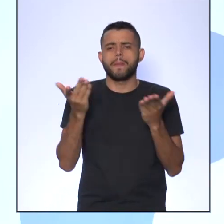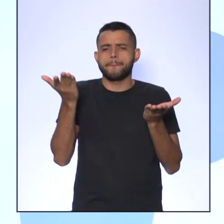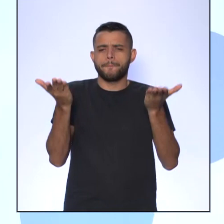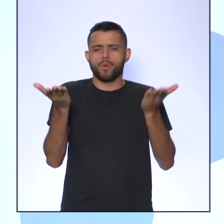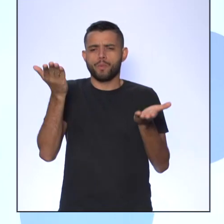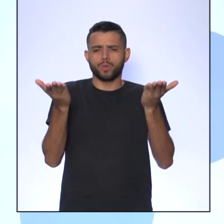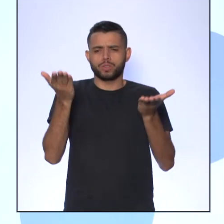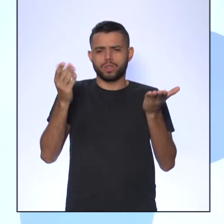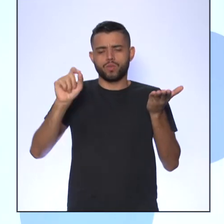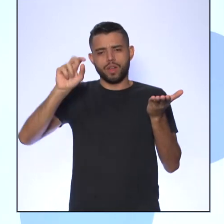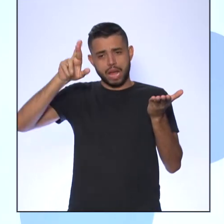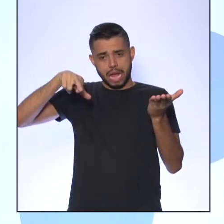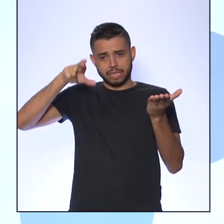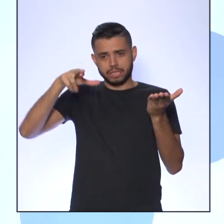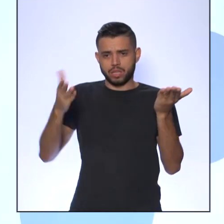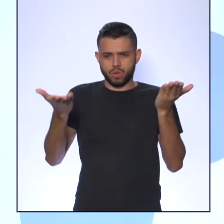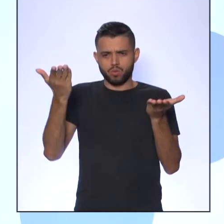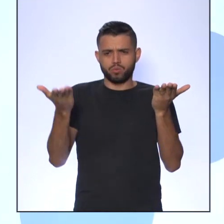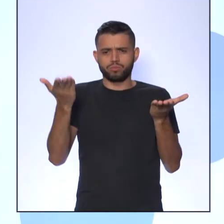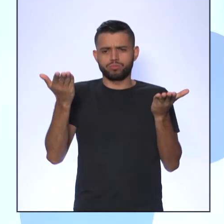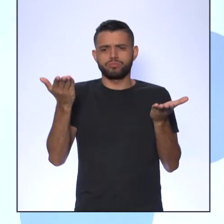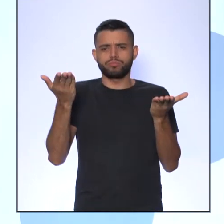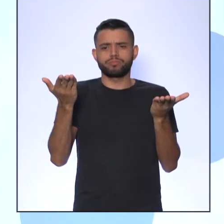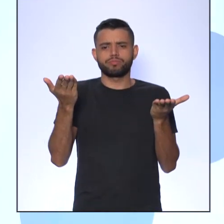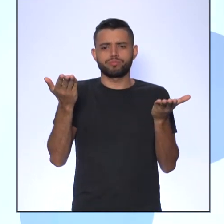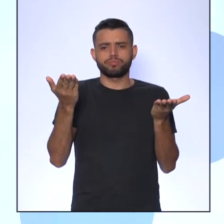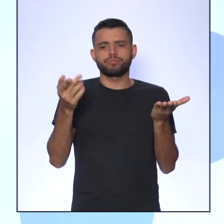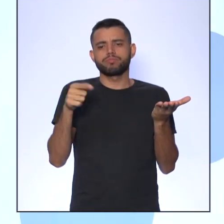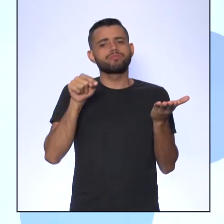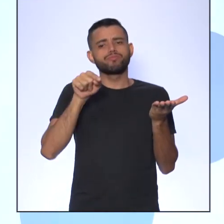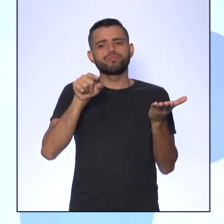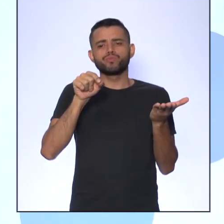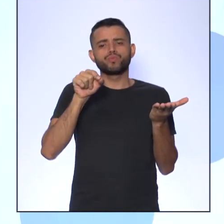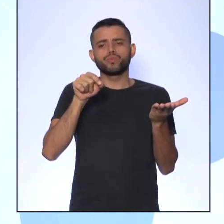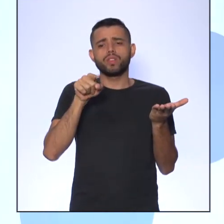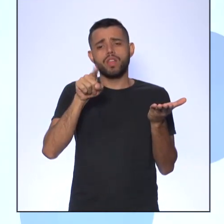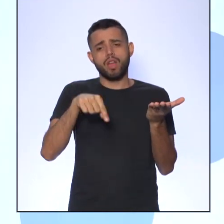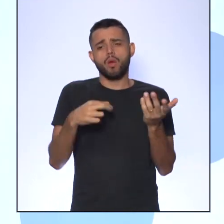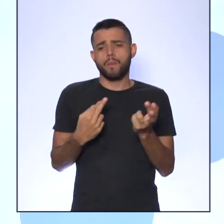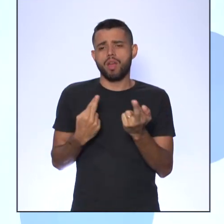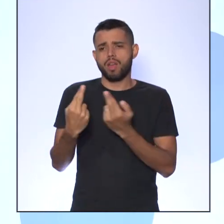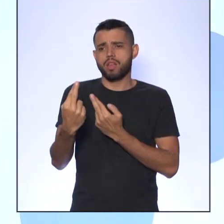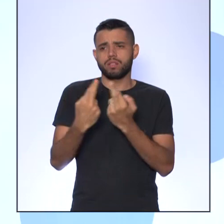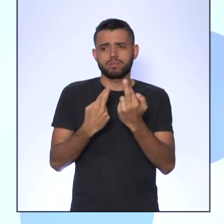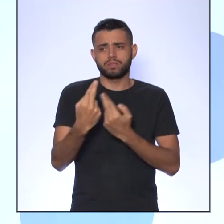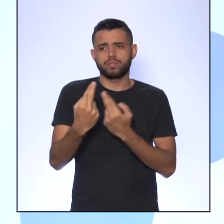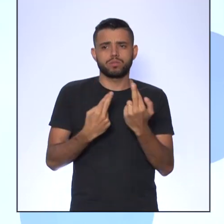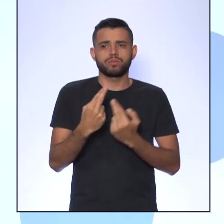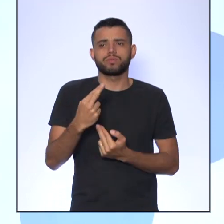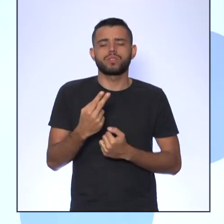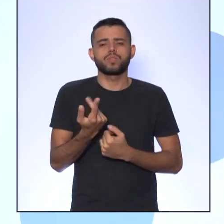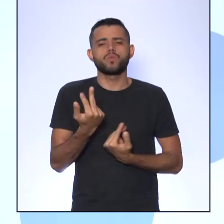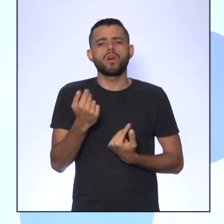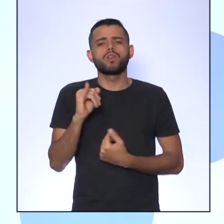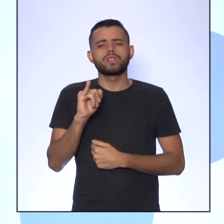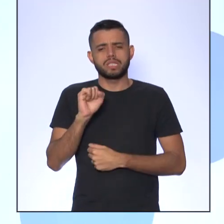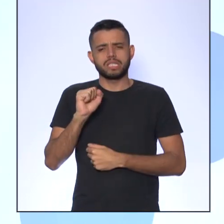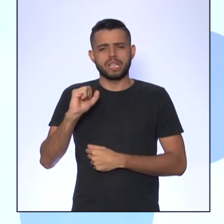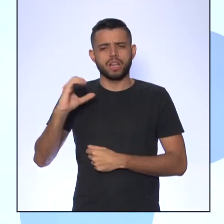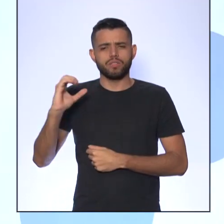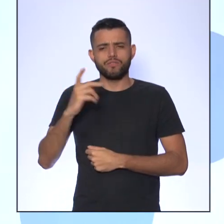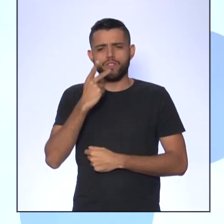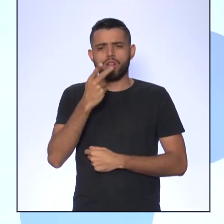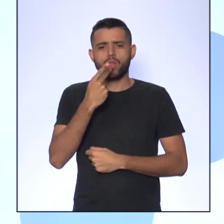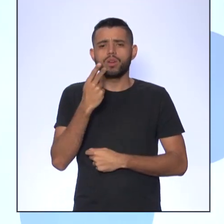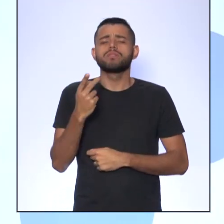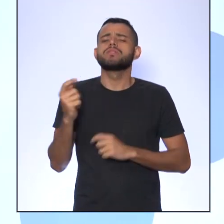que é a razão, e essa razão aí, no caso, nada mais é do que uma relação. Como o Isaac bem colocou, a gente pode utilizar